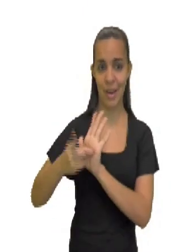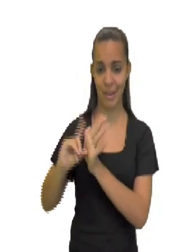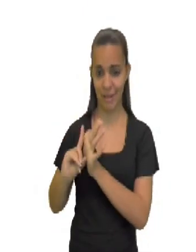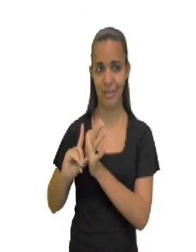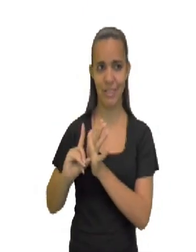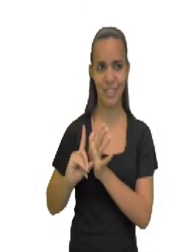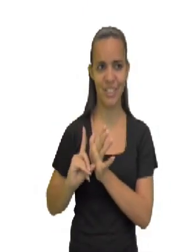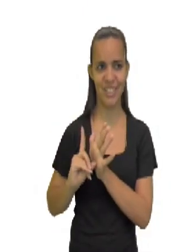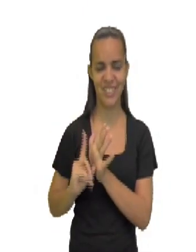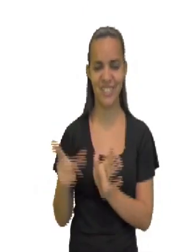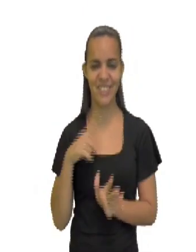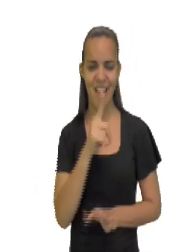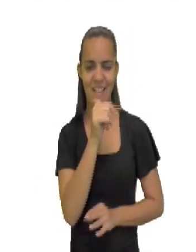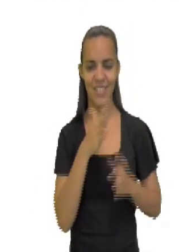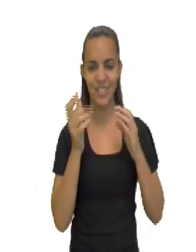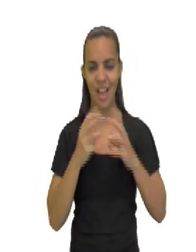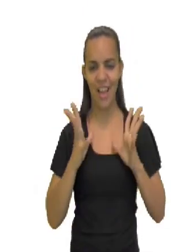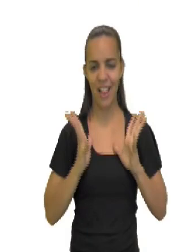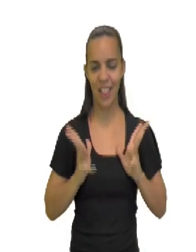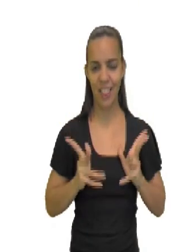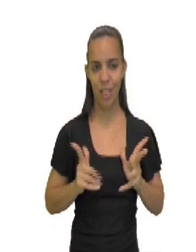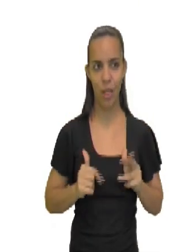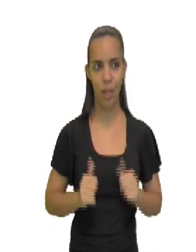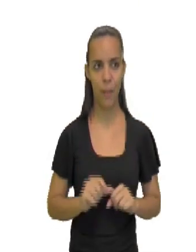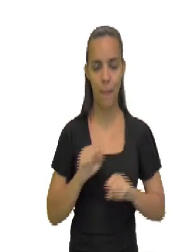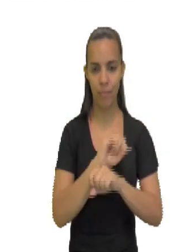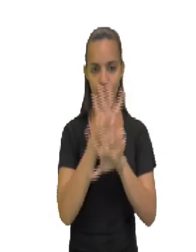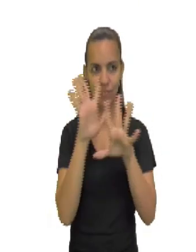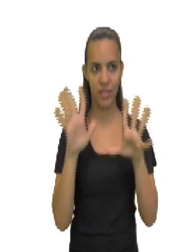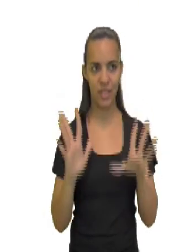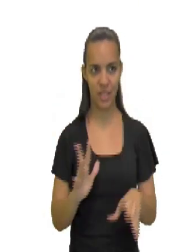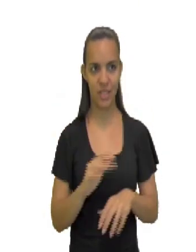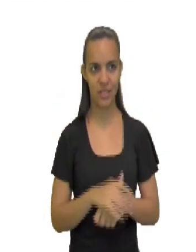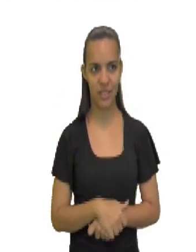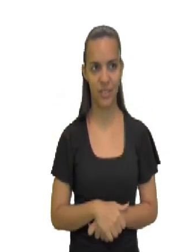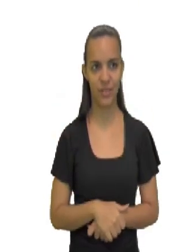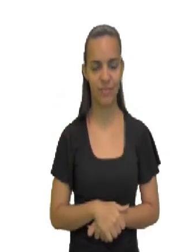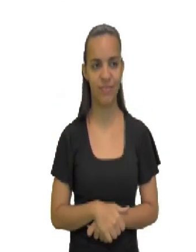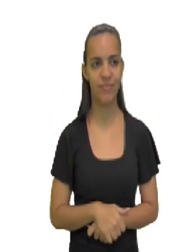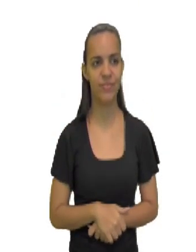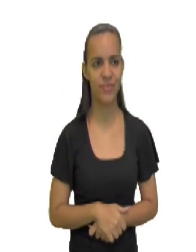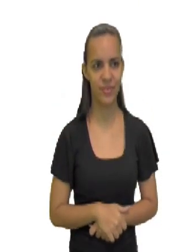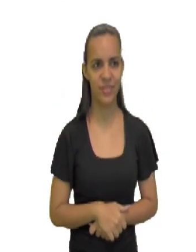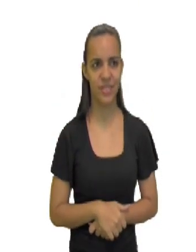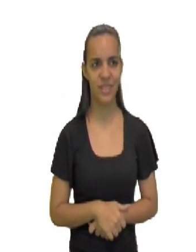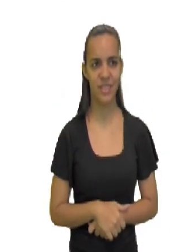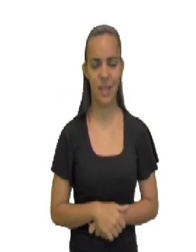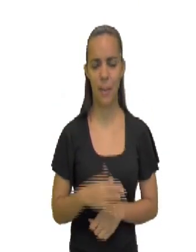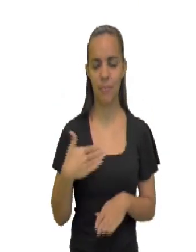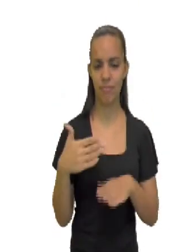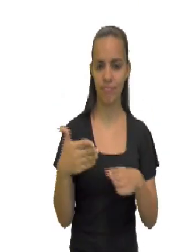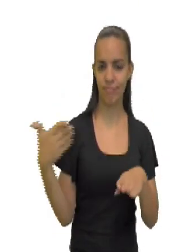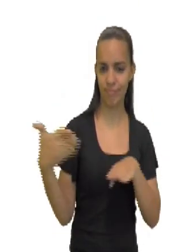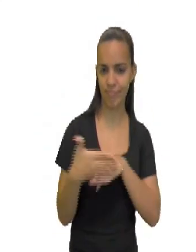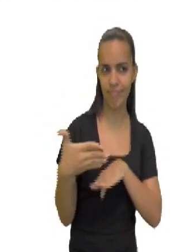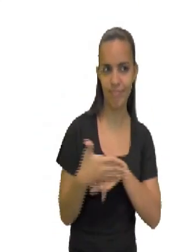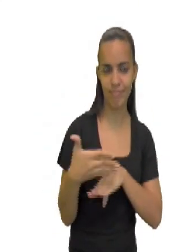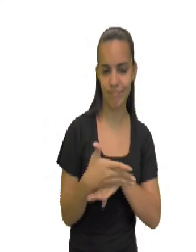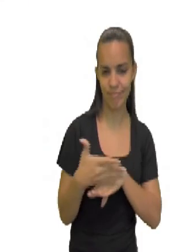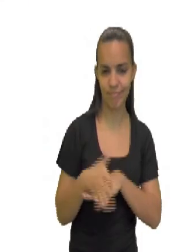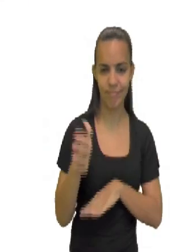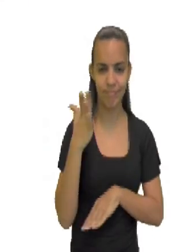você e as gerações futuras possam usufruir deste benefício. E para acessar nossa